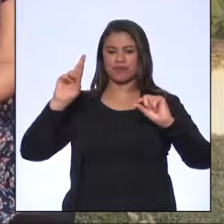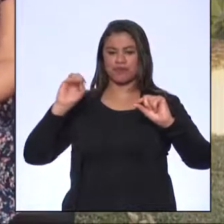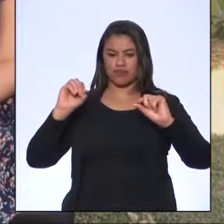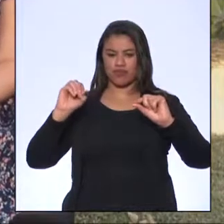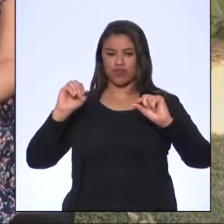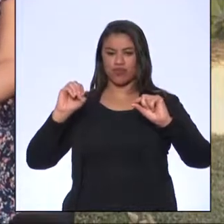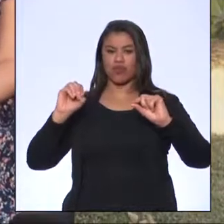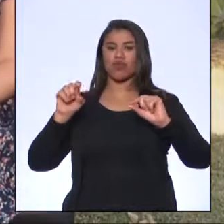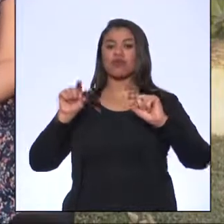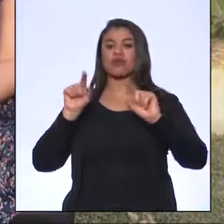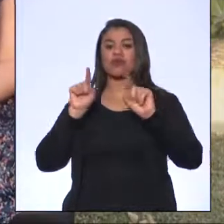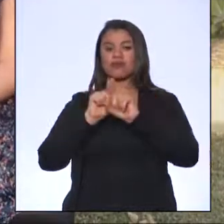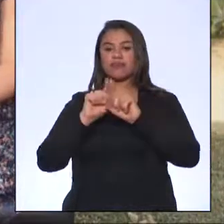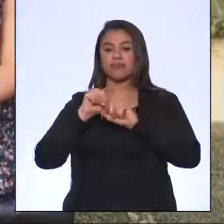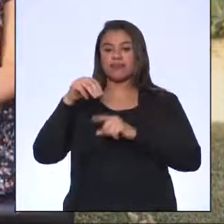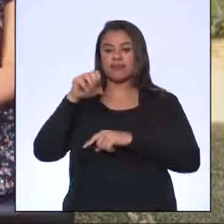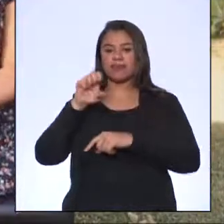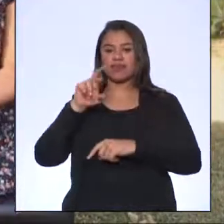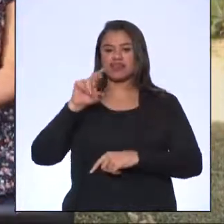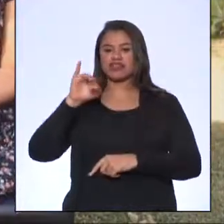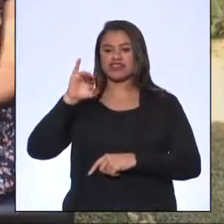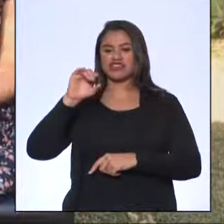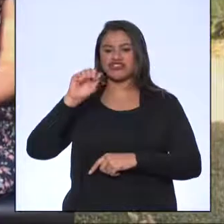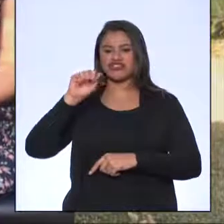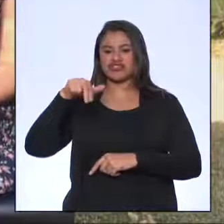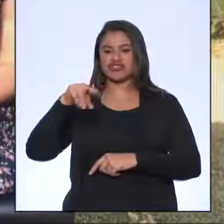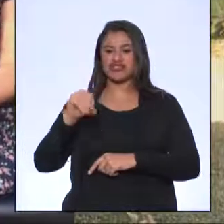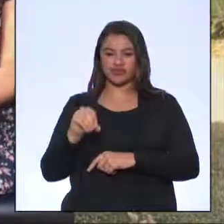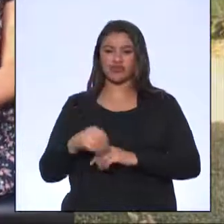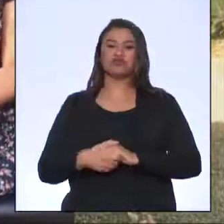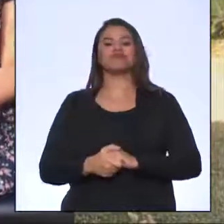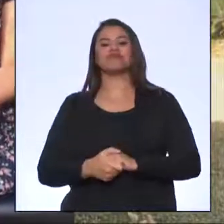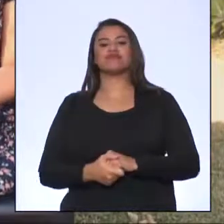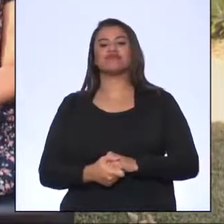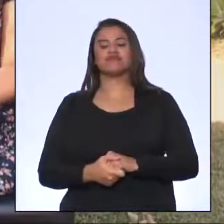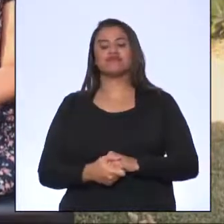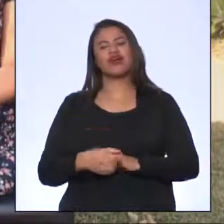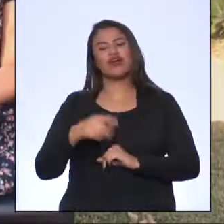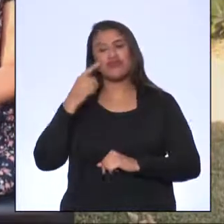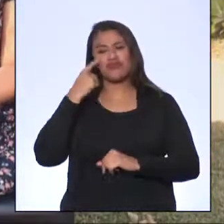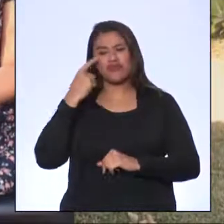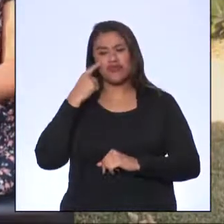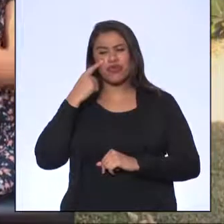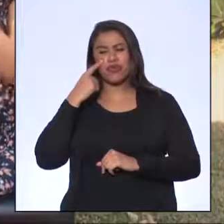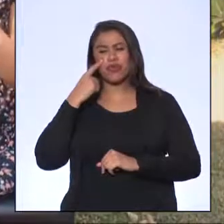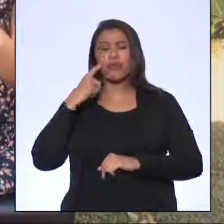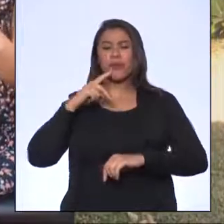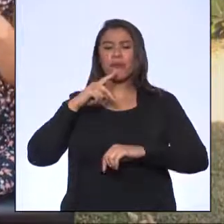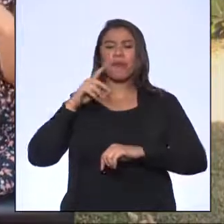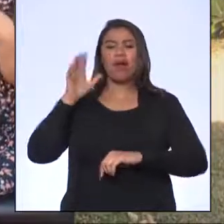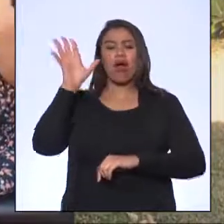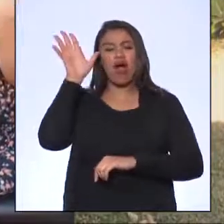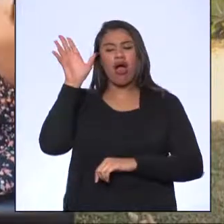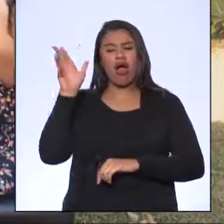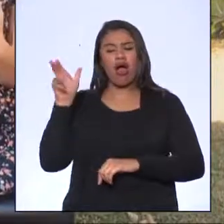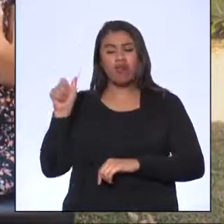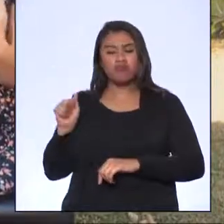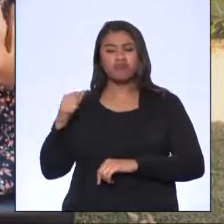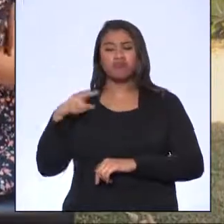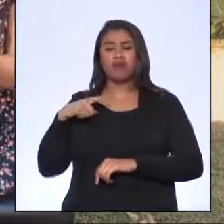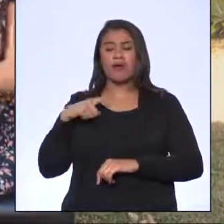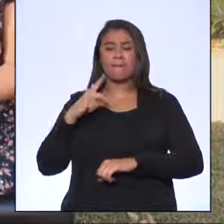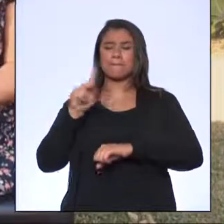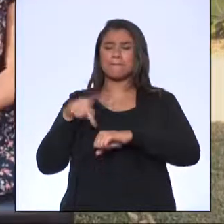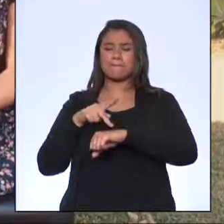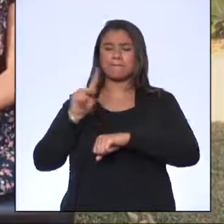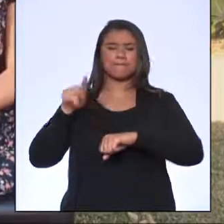de Greenwich. Como vocês viram, a África é formada por muitos países. Para ficar um pouco mais fácil,